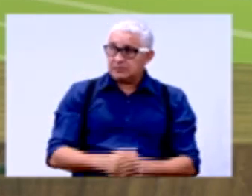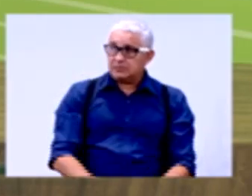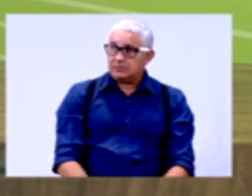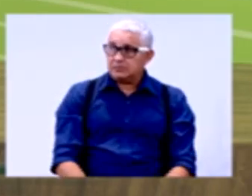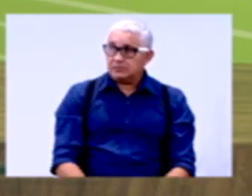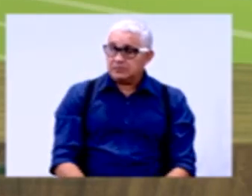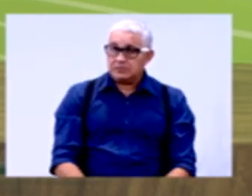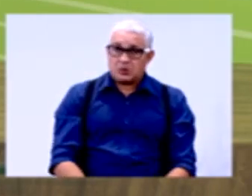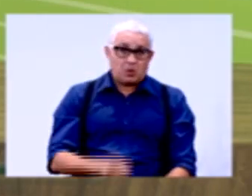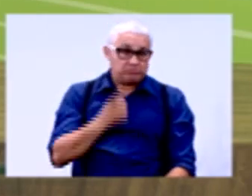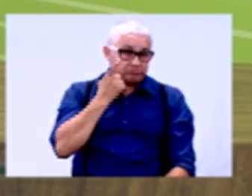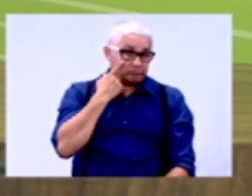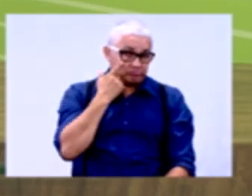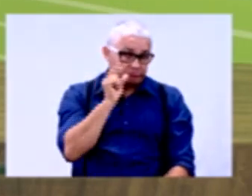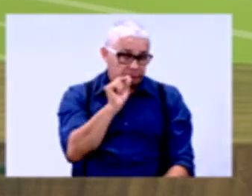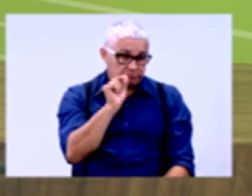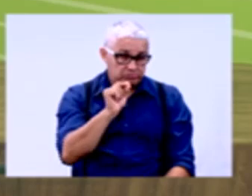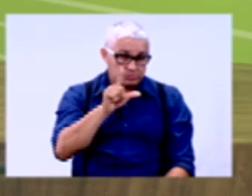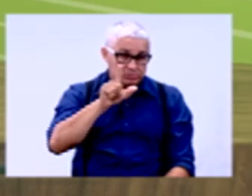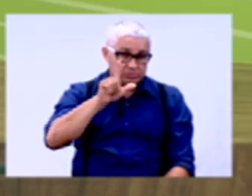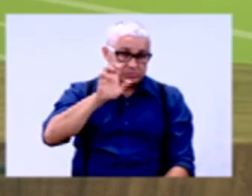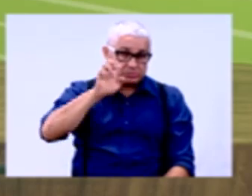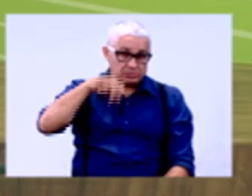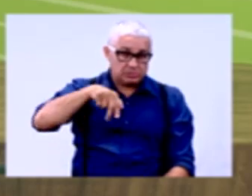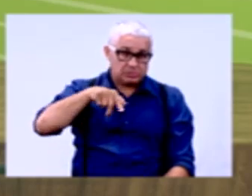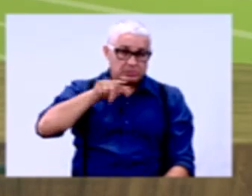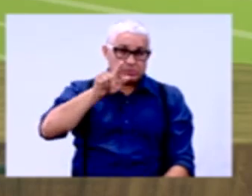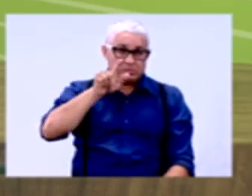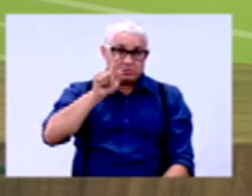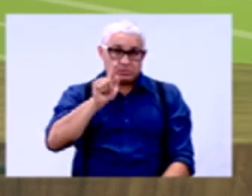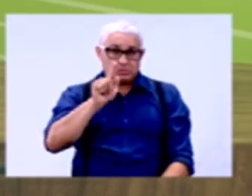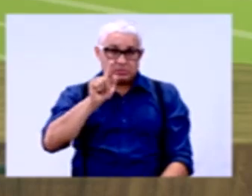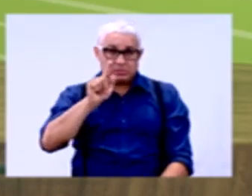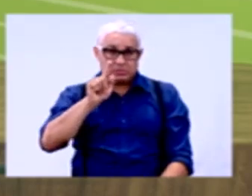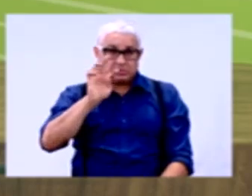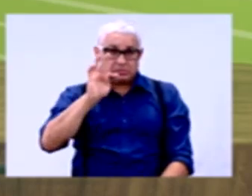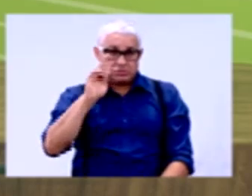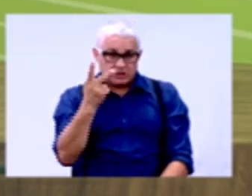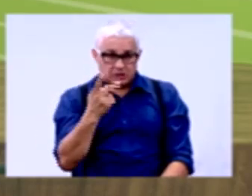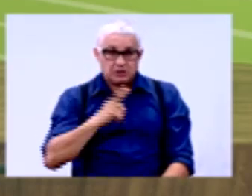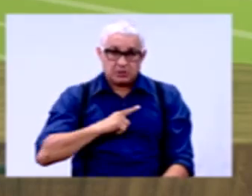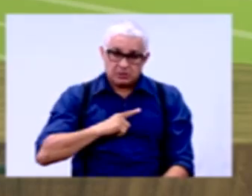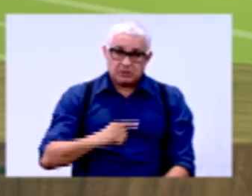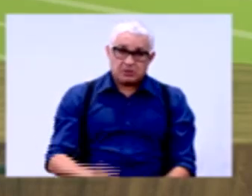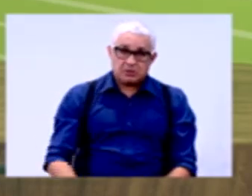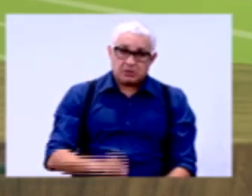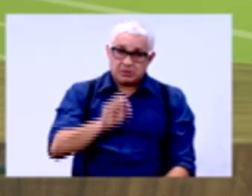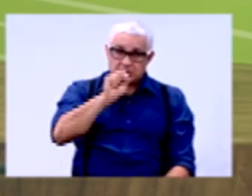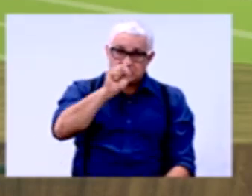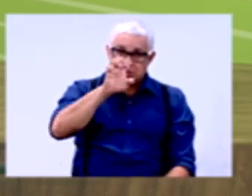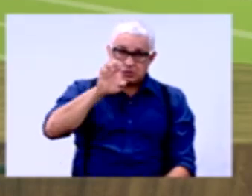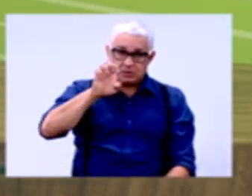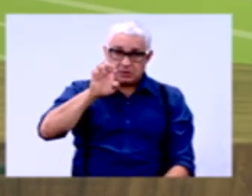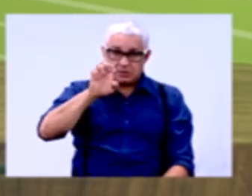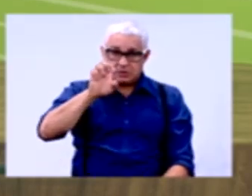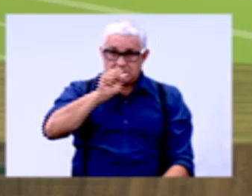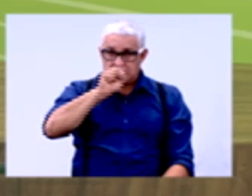Então, observem ali length, né, então, tanto para session quanto para local